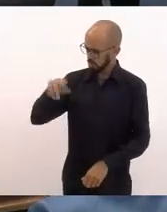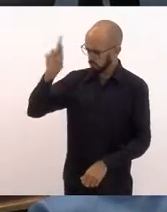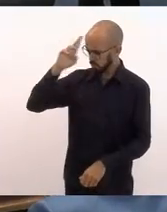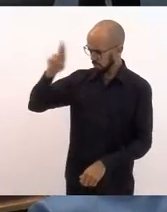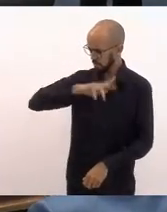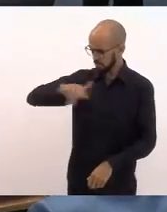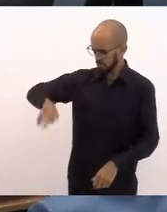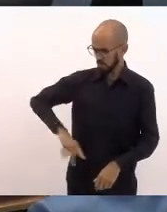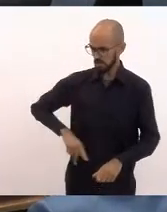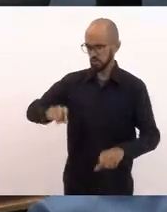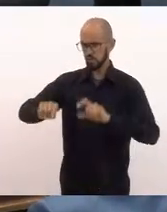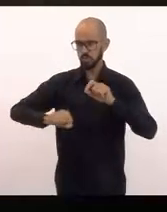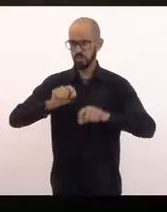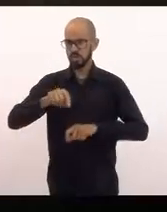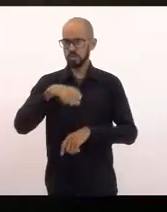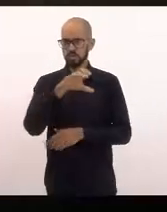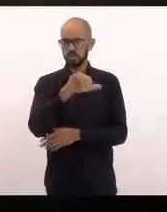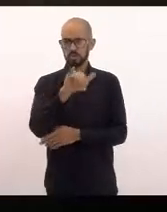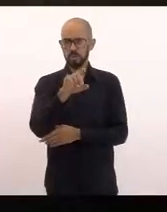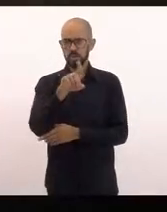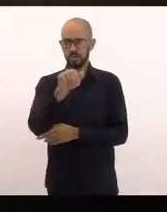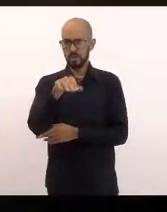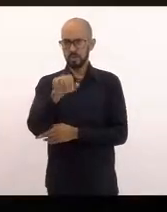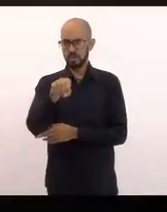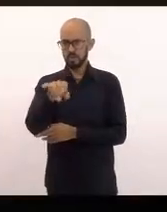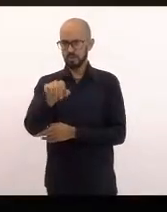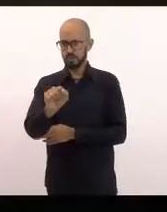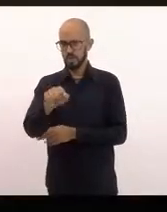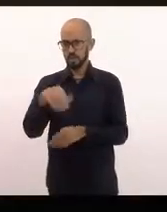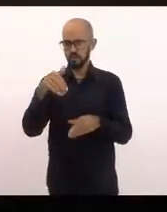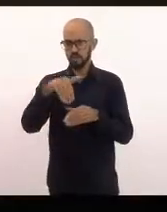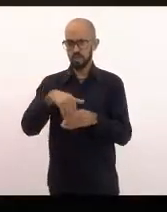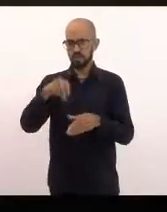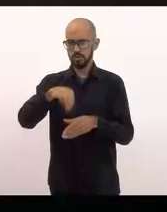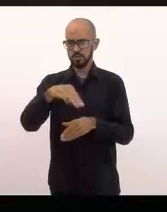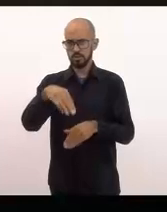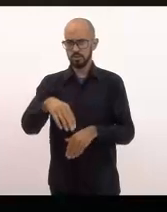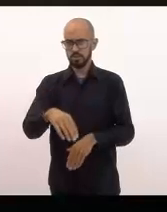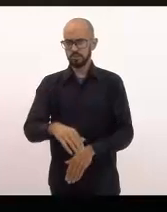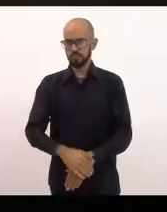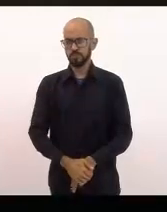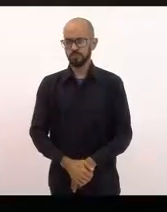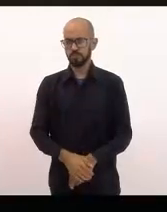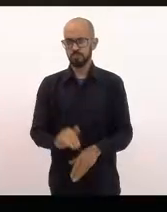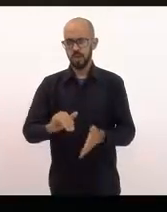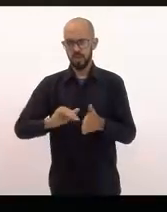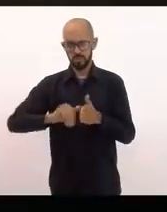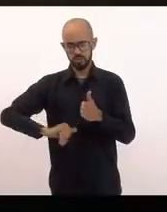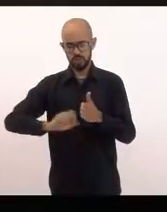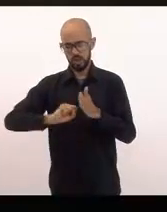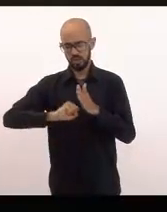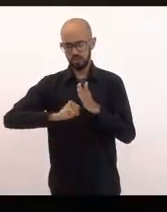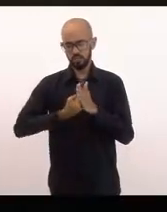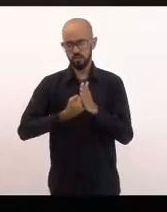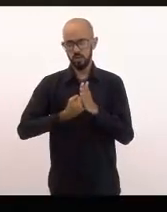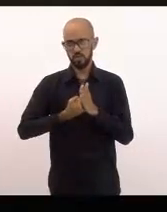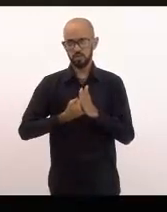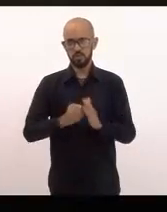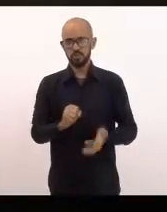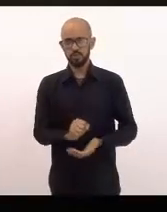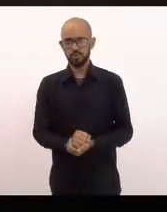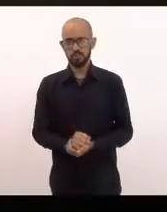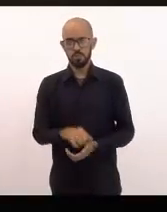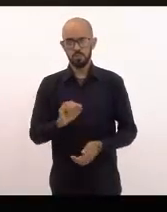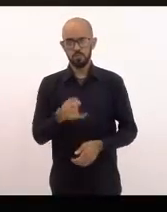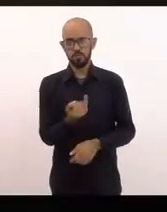O Cidadania vota sim pela derrubada do veto e aproveito o ensejo que a